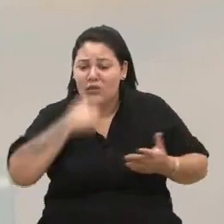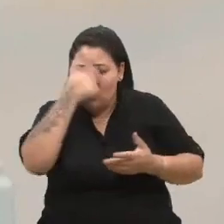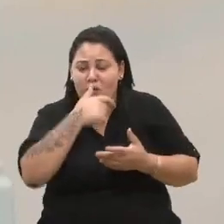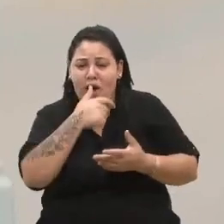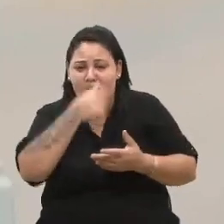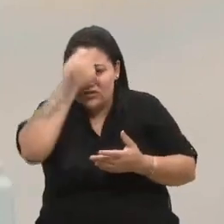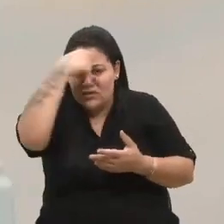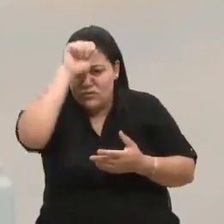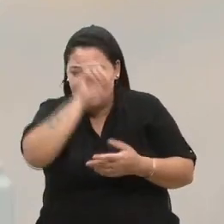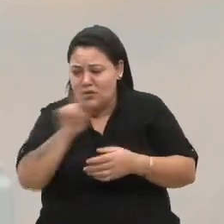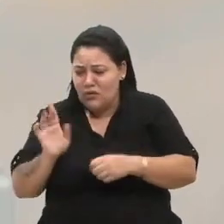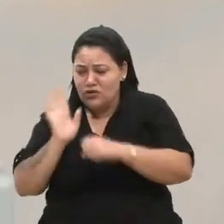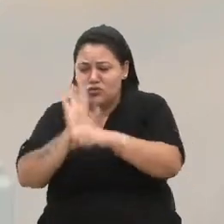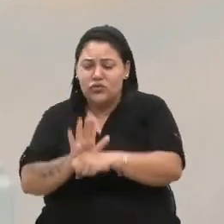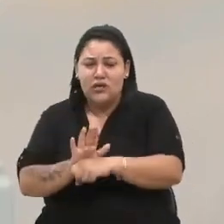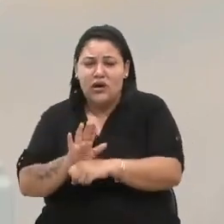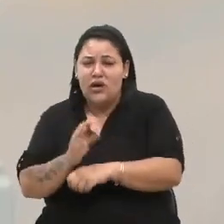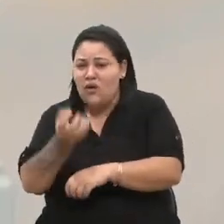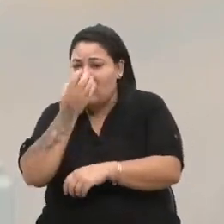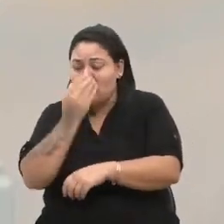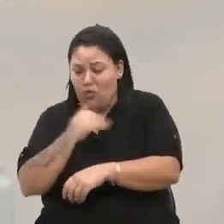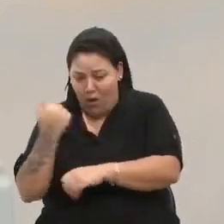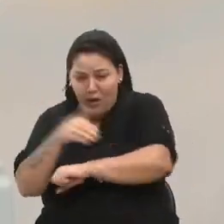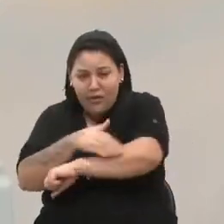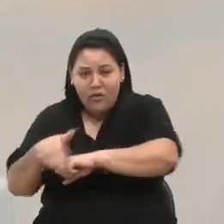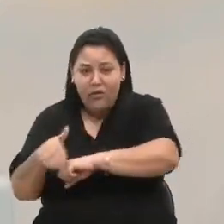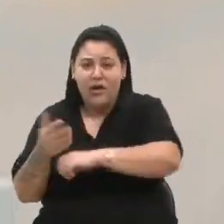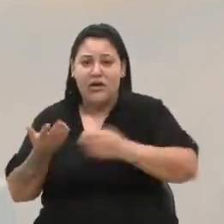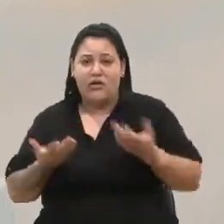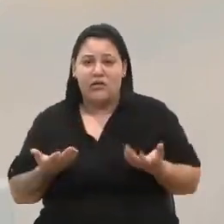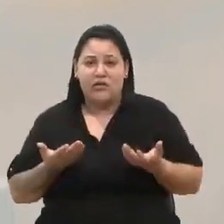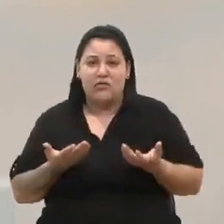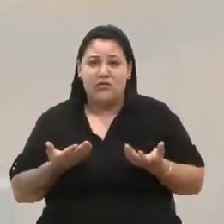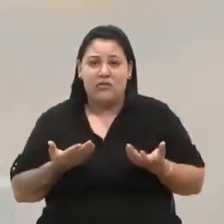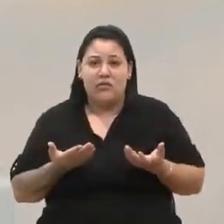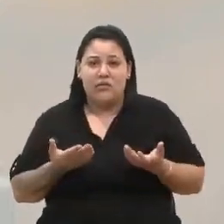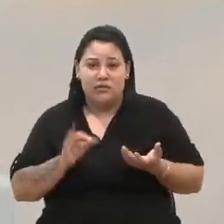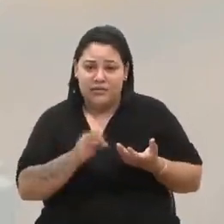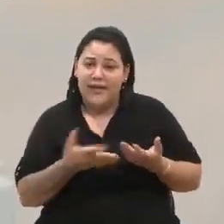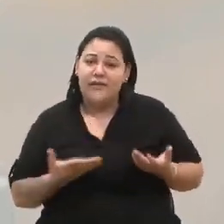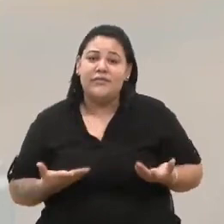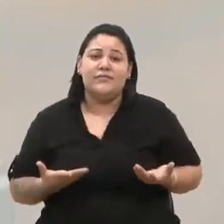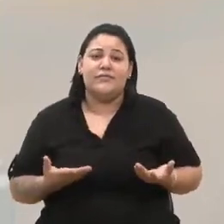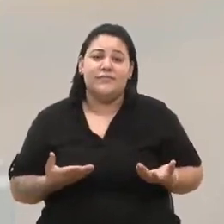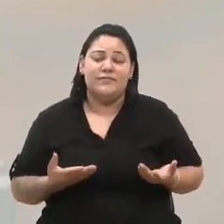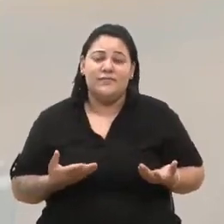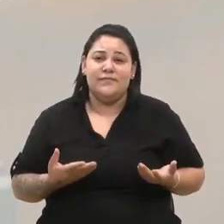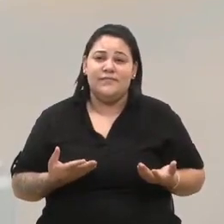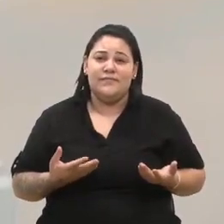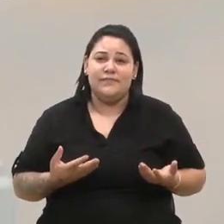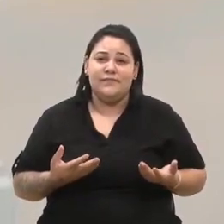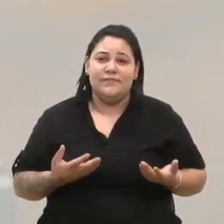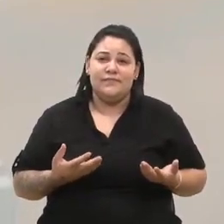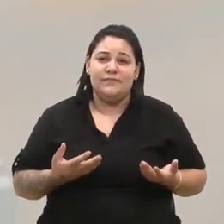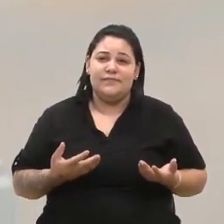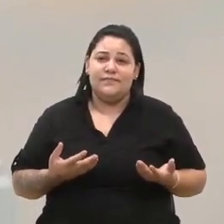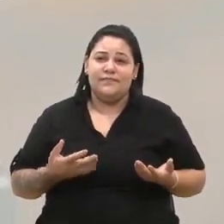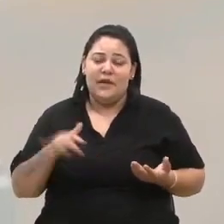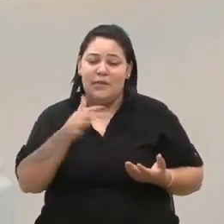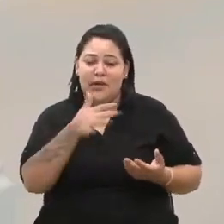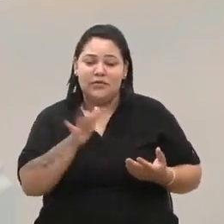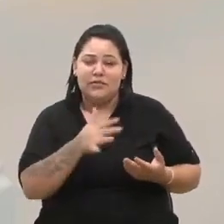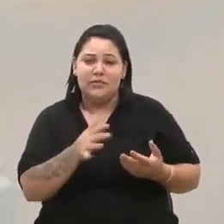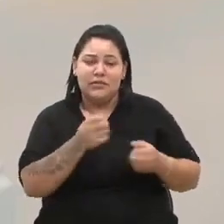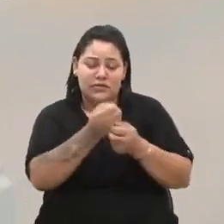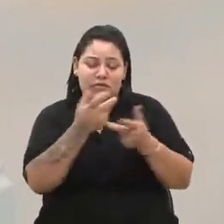universidade não ajuda, o cachorro tem que morrer na rua. Não é isso aí? Mas era mais ou menos isso que eu tinha